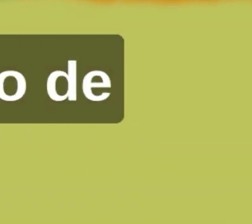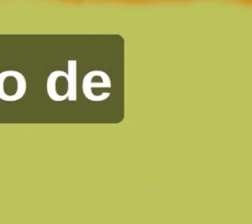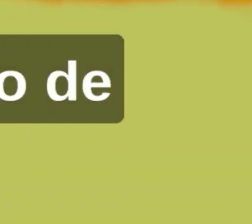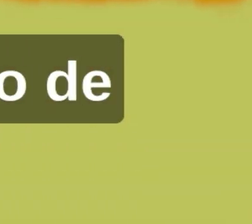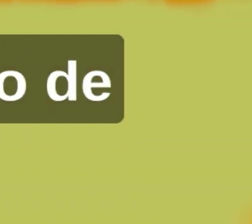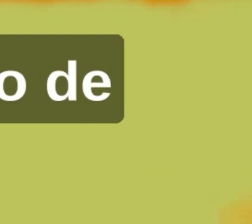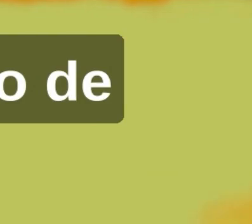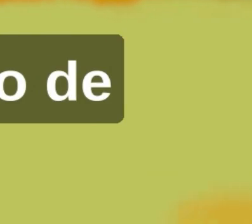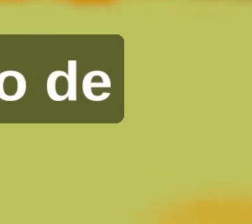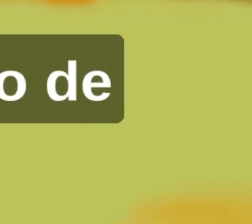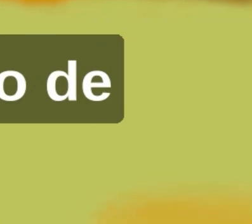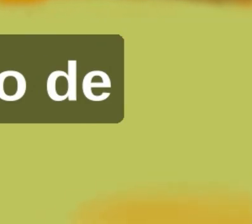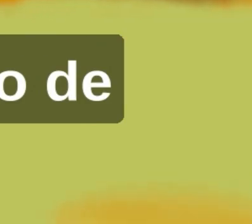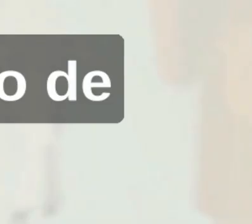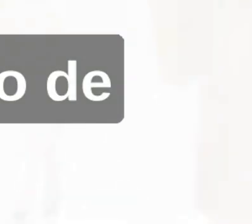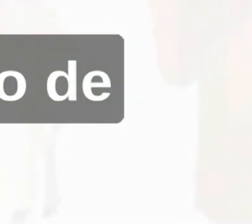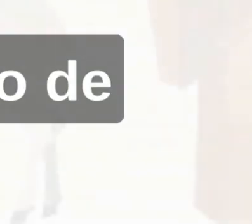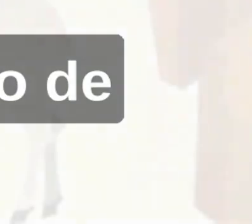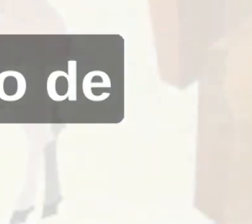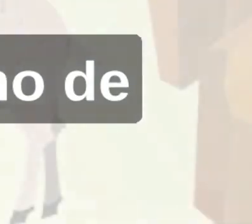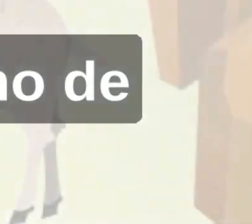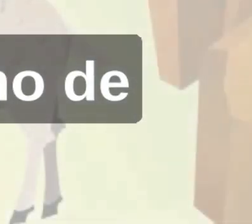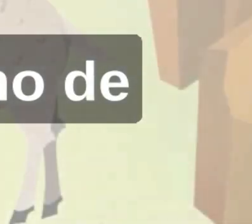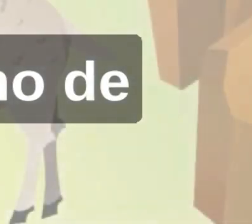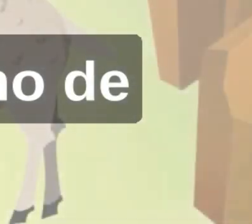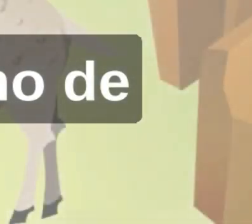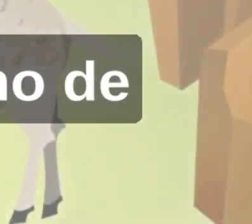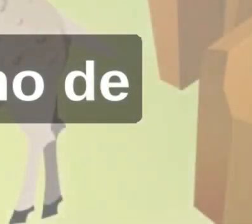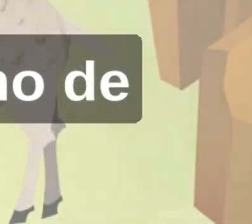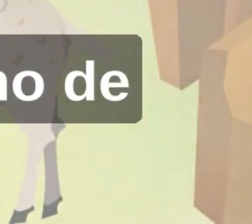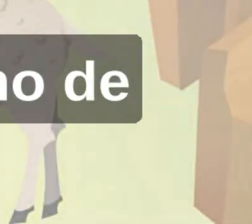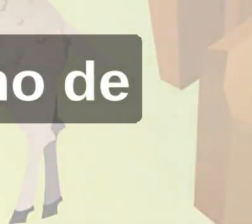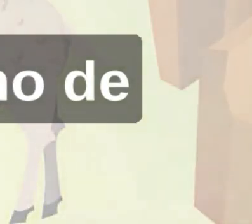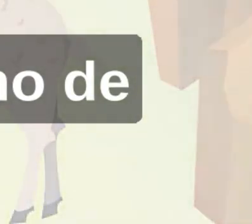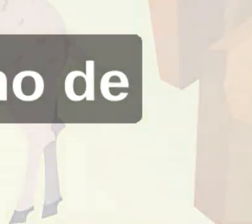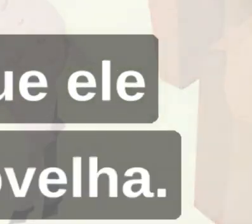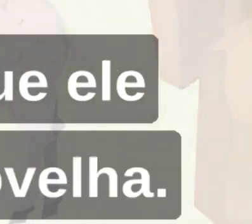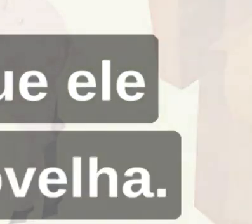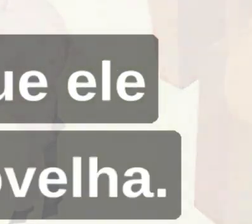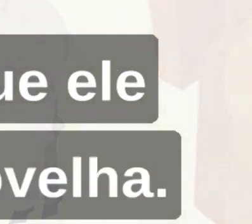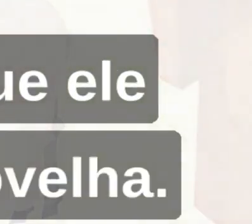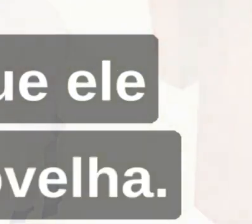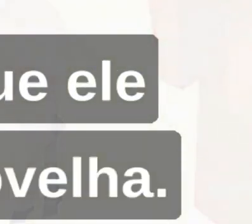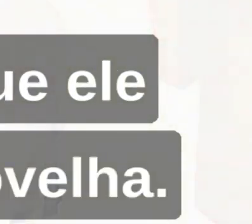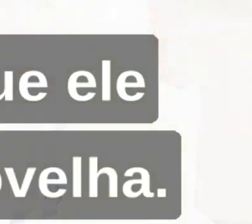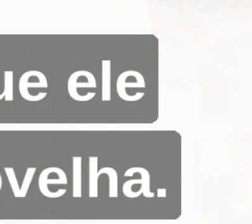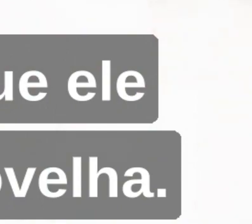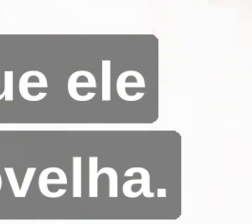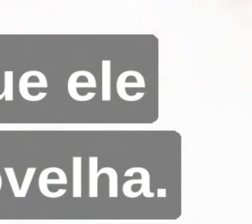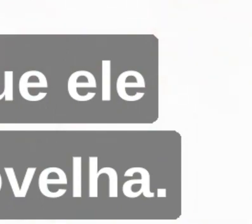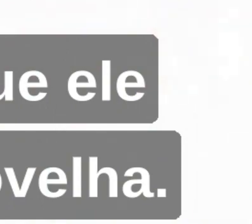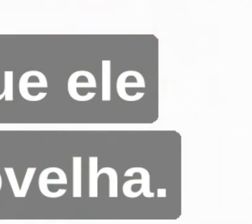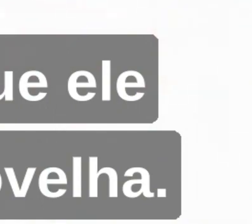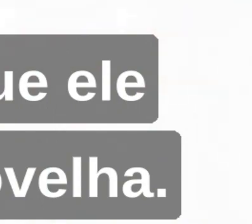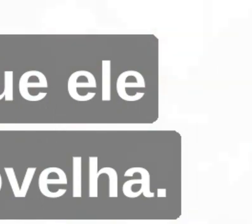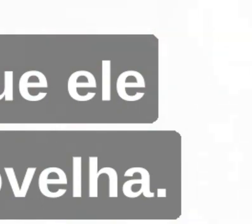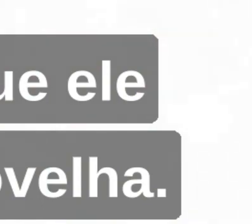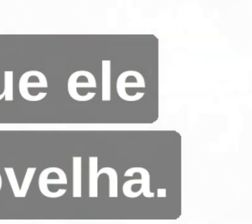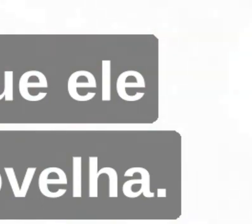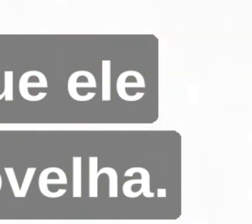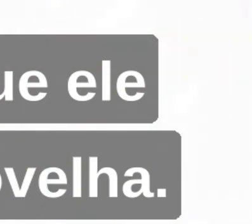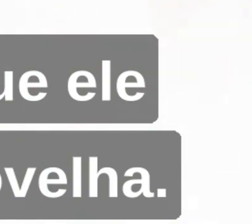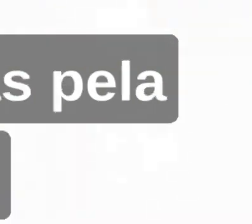Dom Quixote, não há nenhum exército de soldados. Isto é um grande rebanho de ovelhas. Dom Quixote não escutou o que ele disse e foi para cima